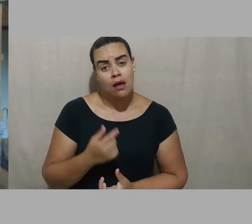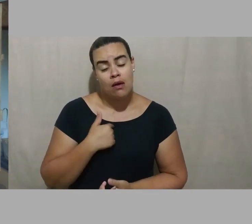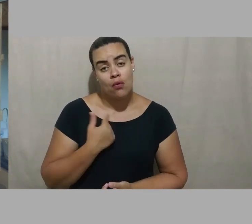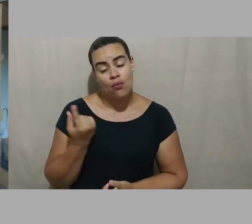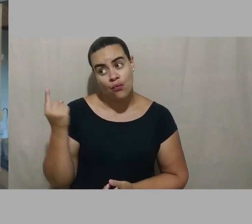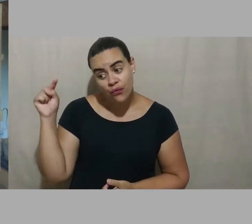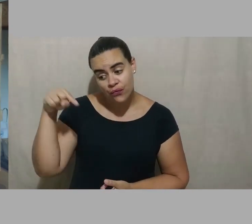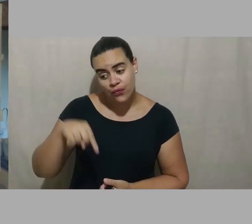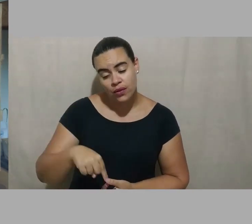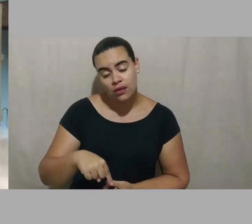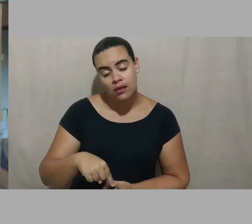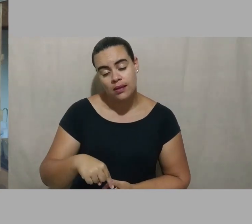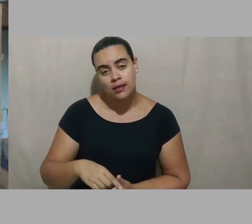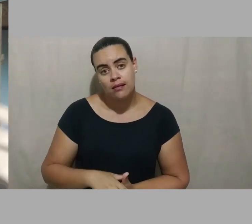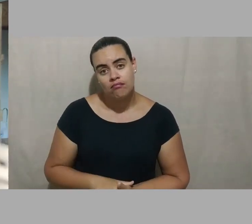E eu acabei